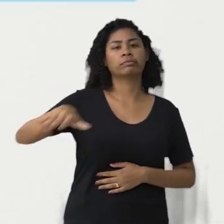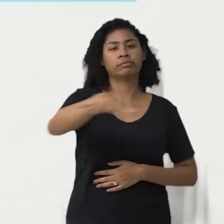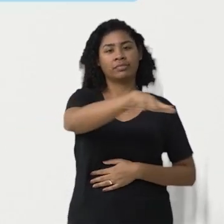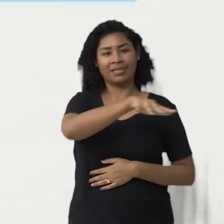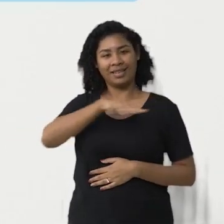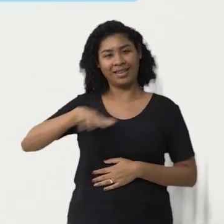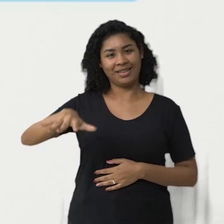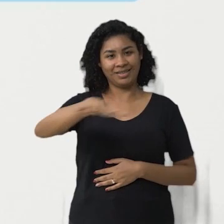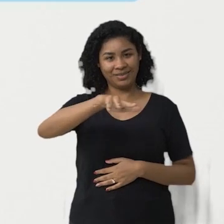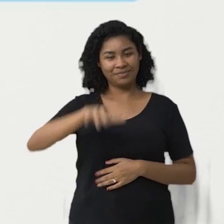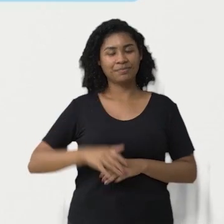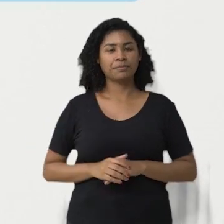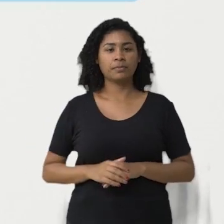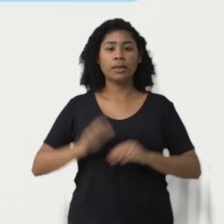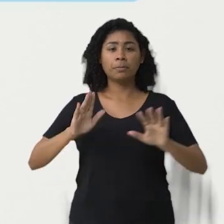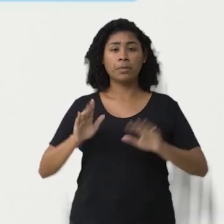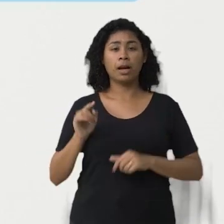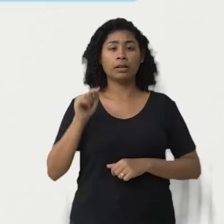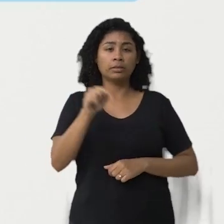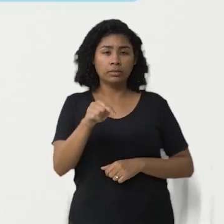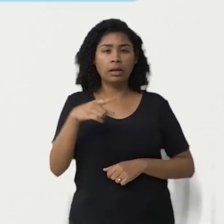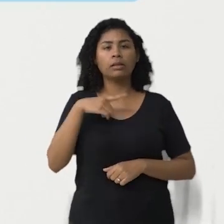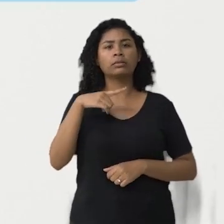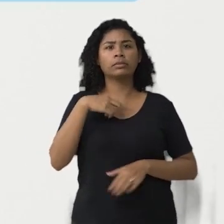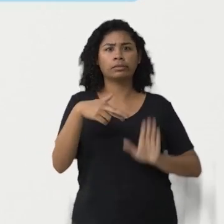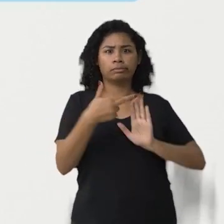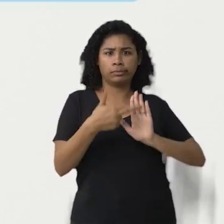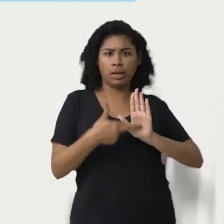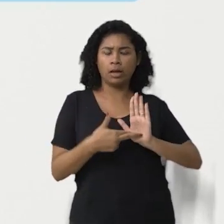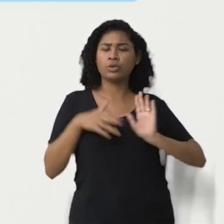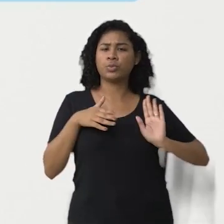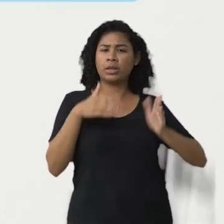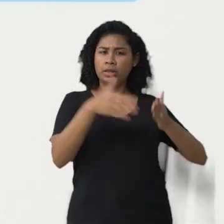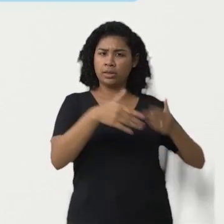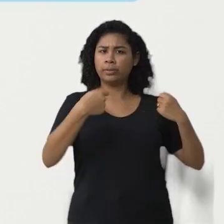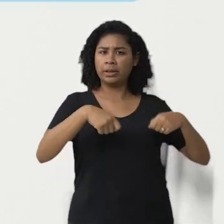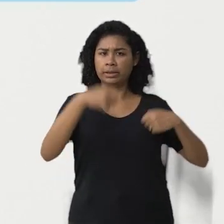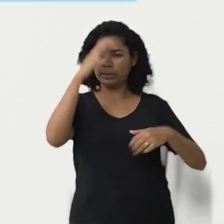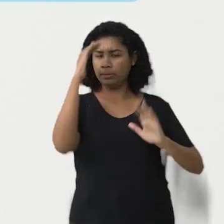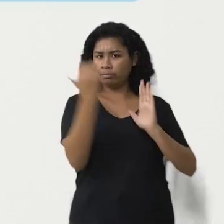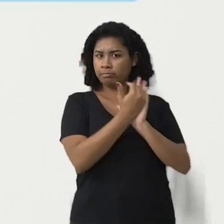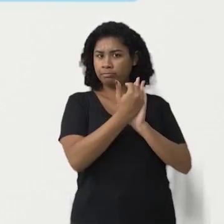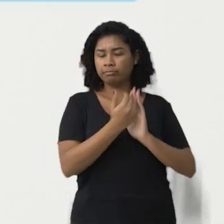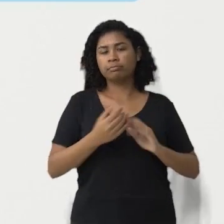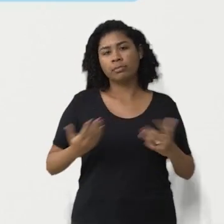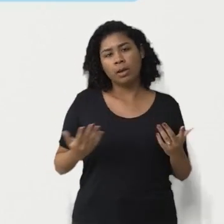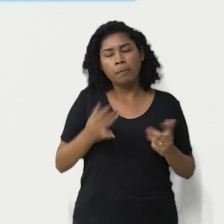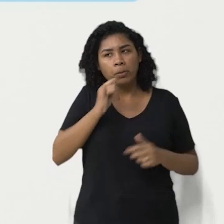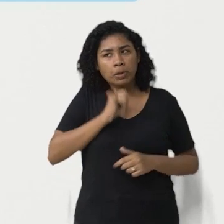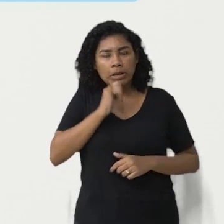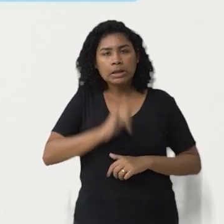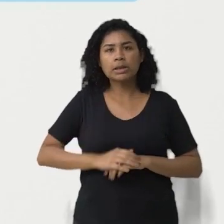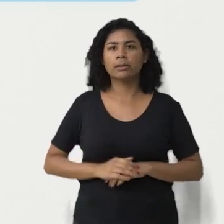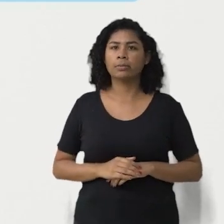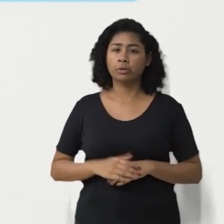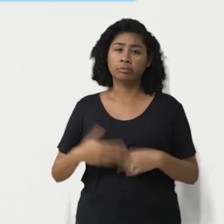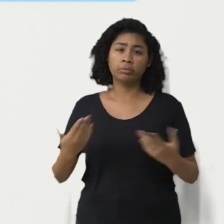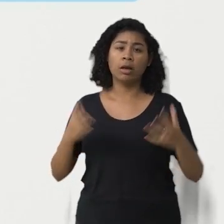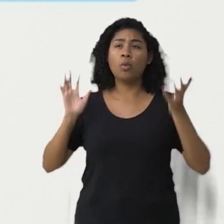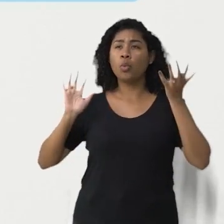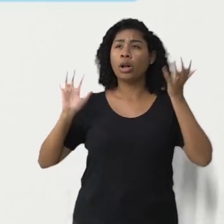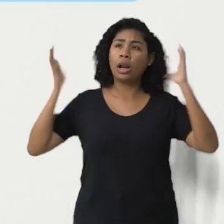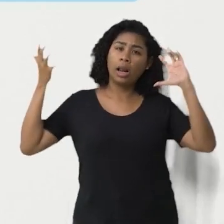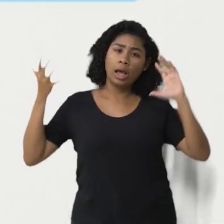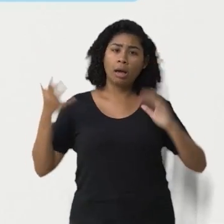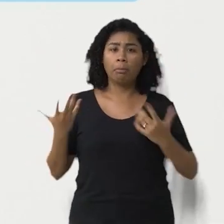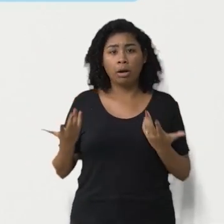geográfico. Agora, isso vem a partir de critérios específicos, pode ser a partir de um determinado tipo de clima,